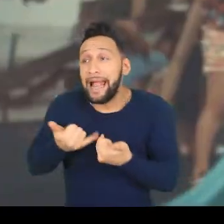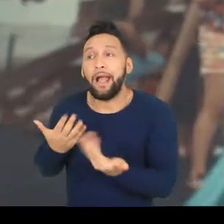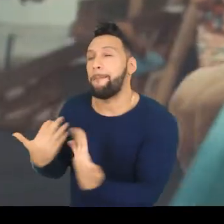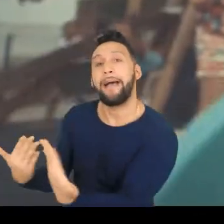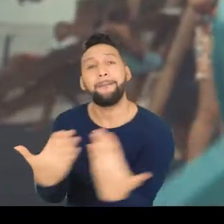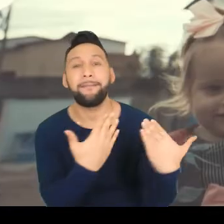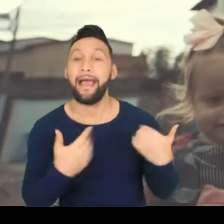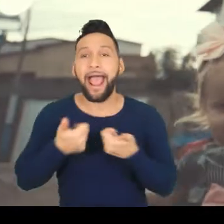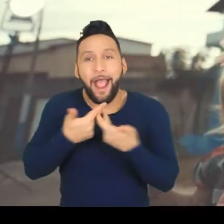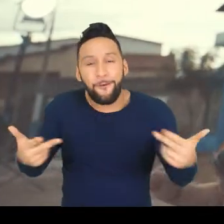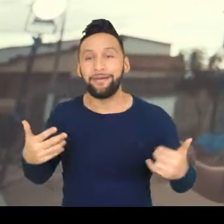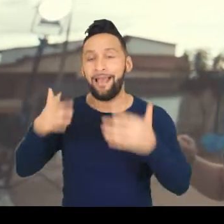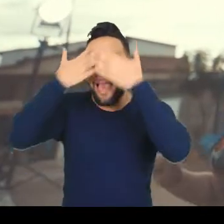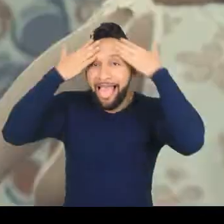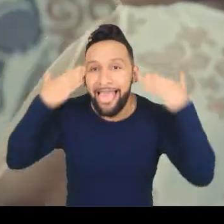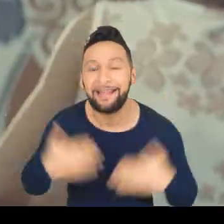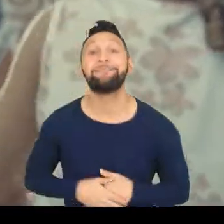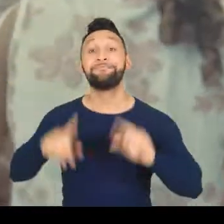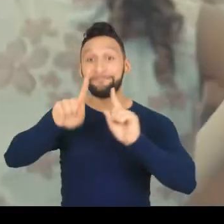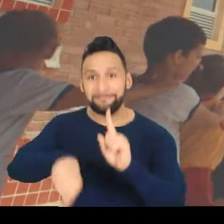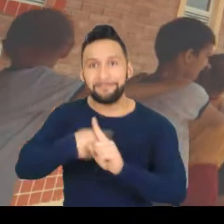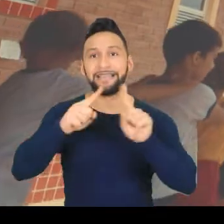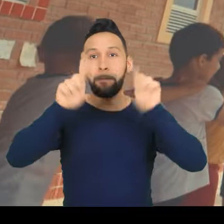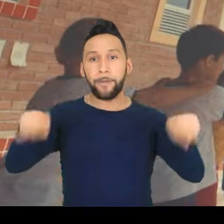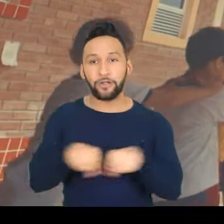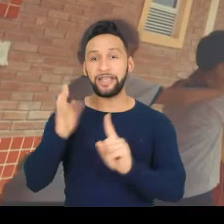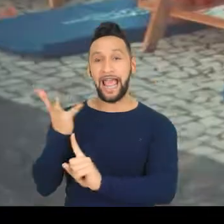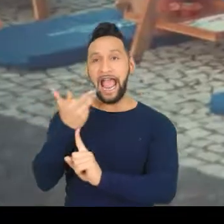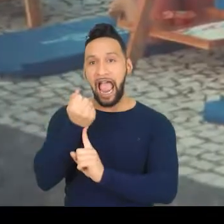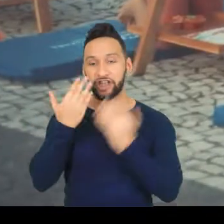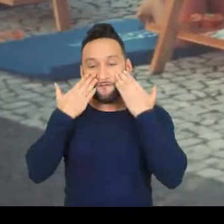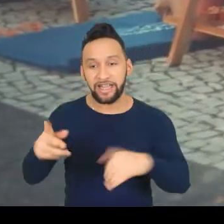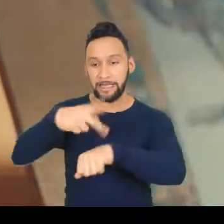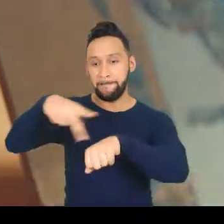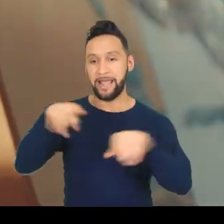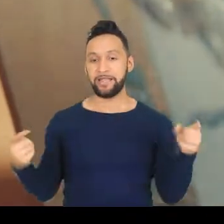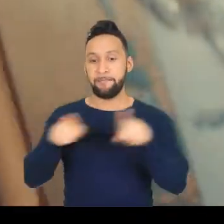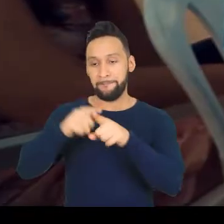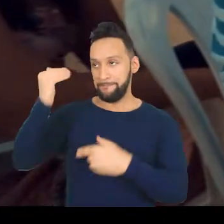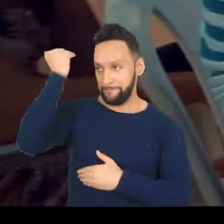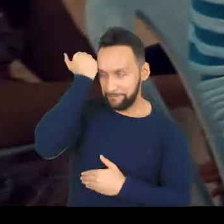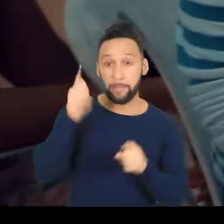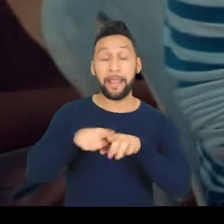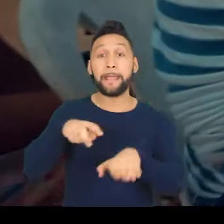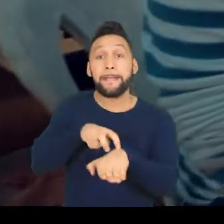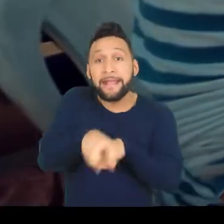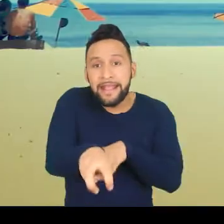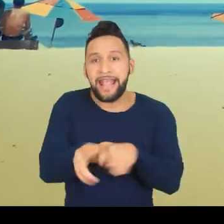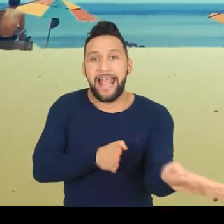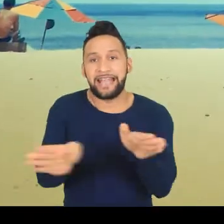infância, brinquedo praças e brinquedo creches, além dos projetos Arte na Praça, em parceria com o SESC,